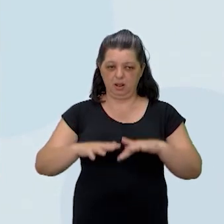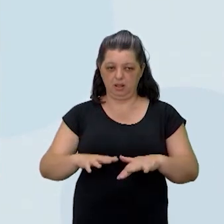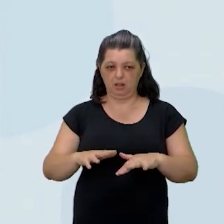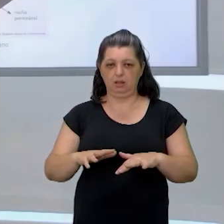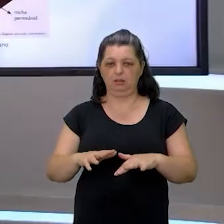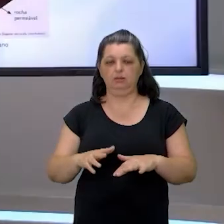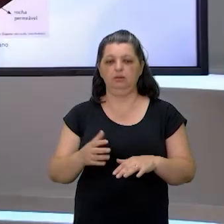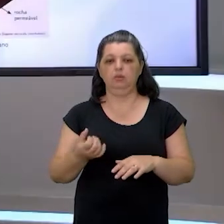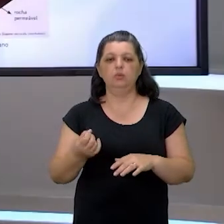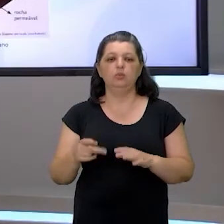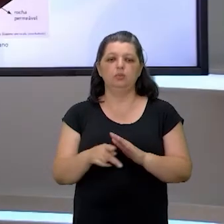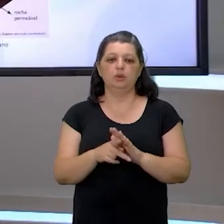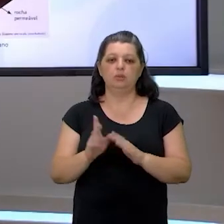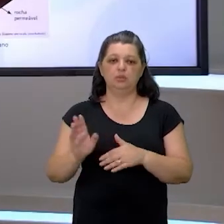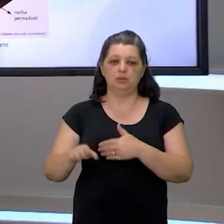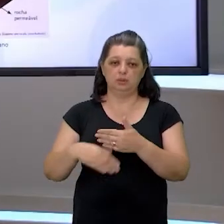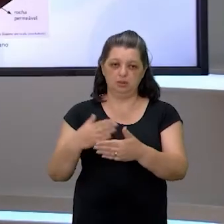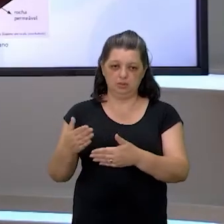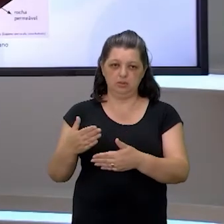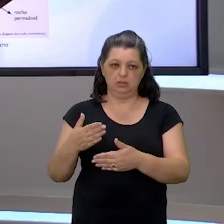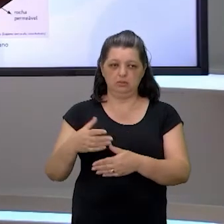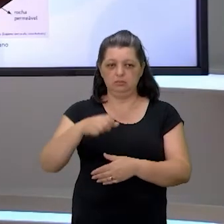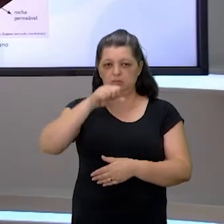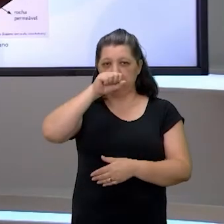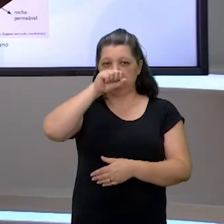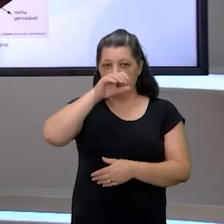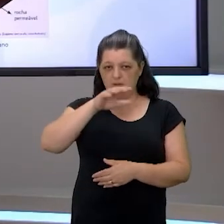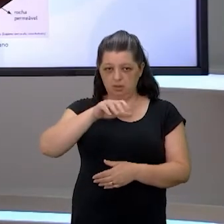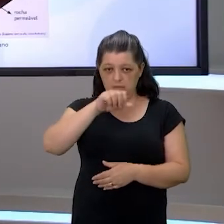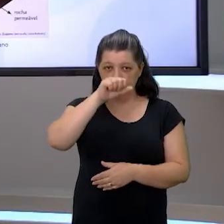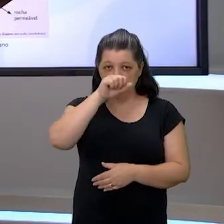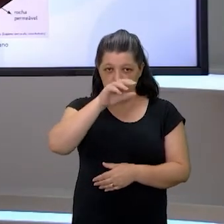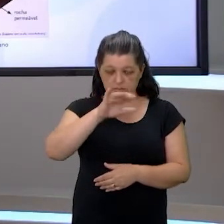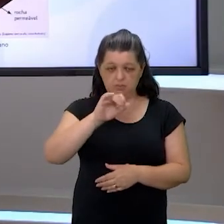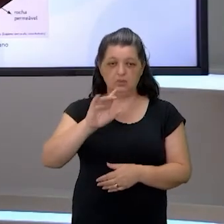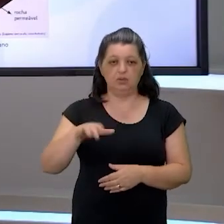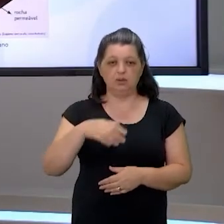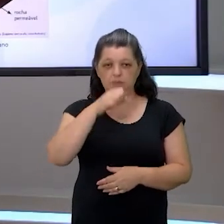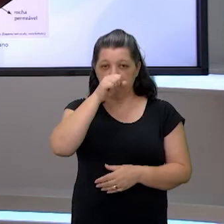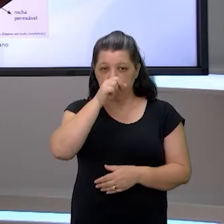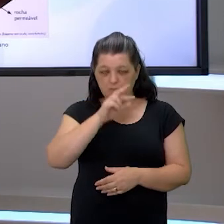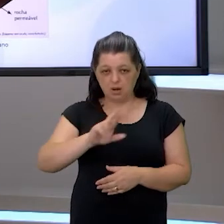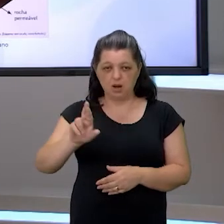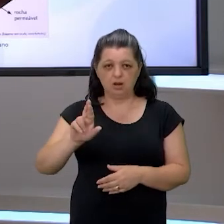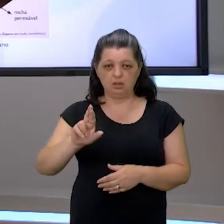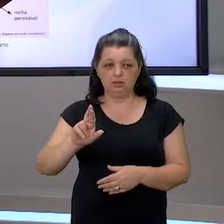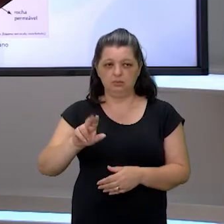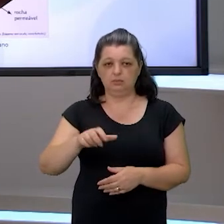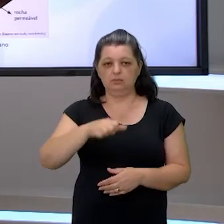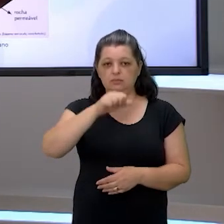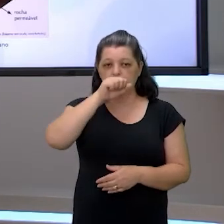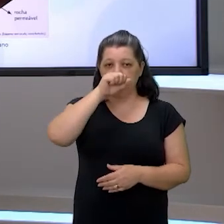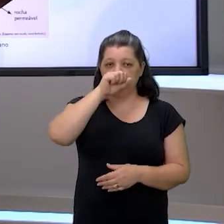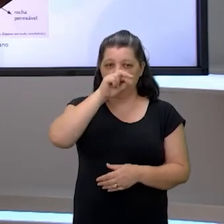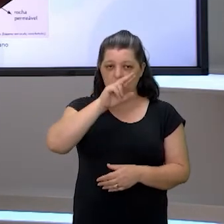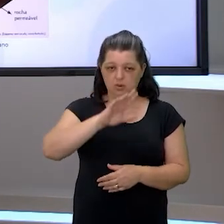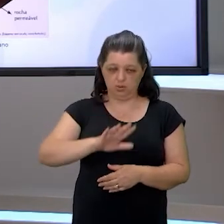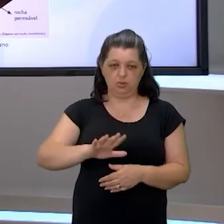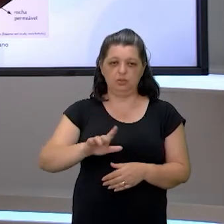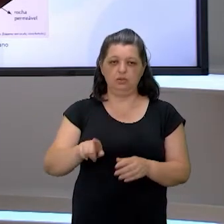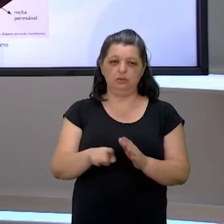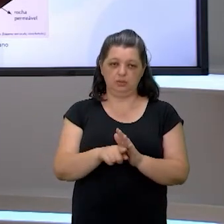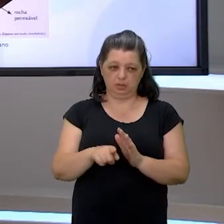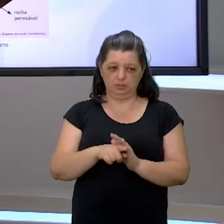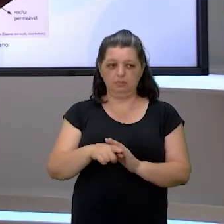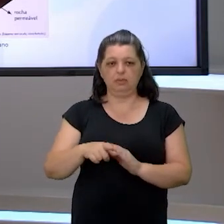através até mesmo do processo de respiração, ou seja, quando a gente respira, além da gente soltar o gás carbônico, a gente também libera